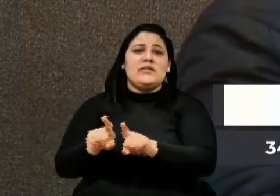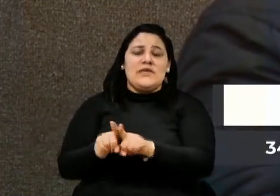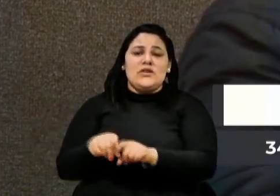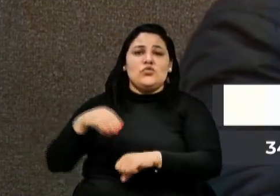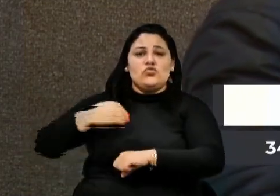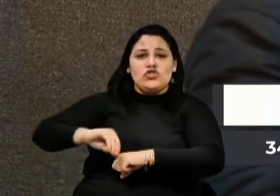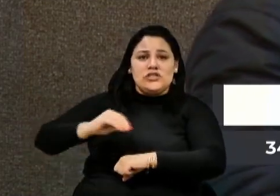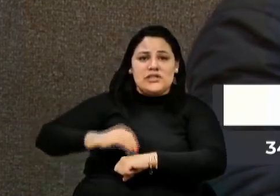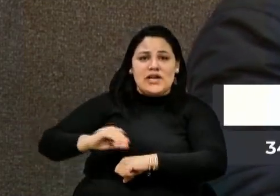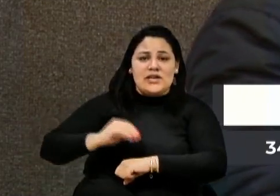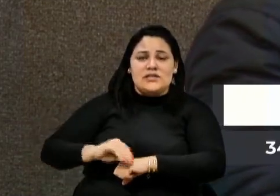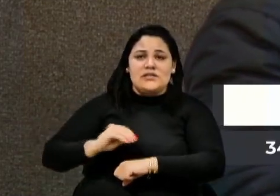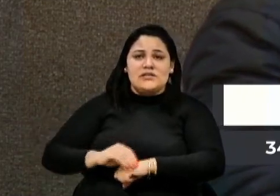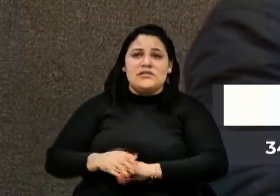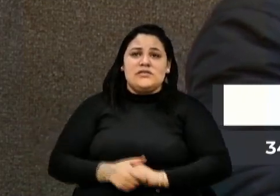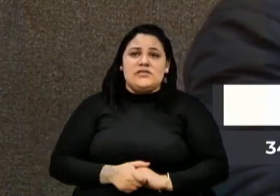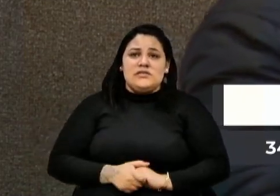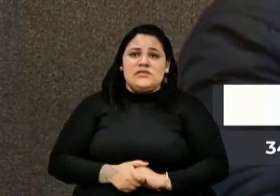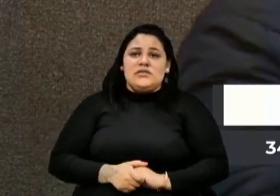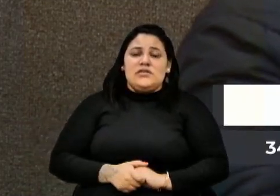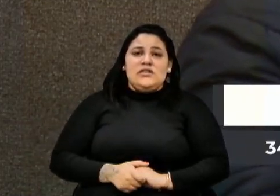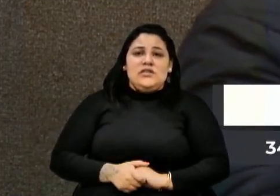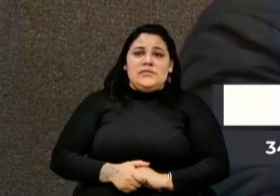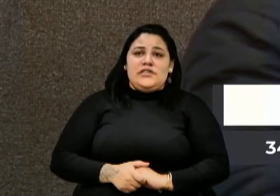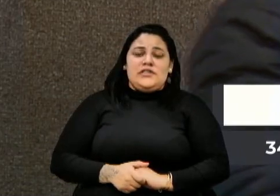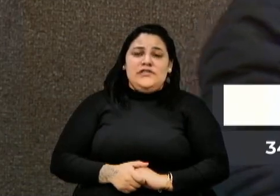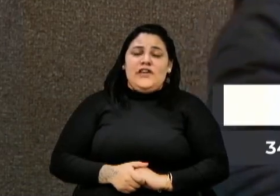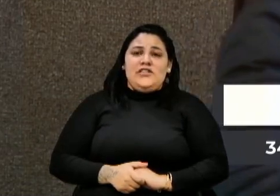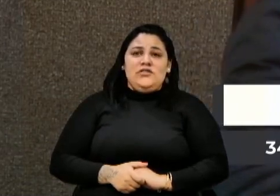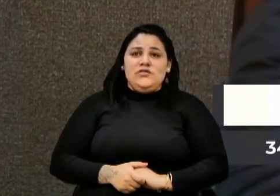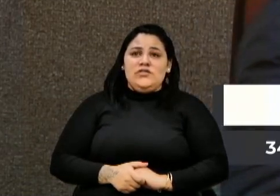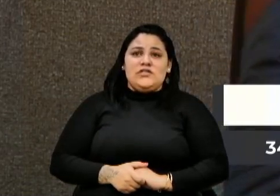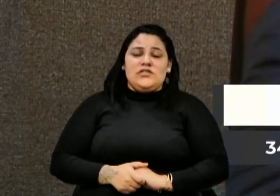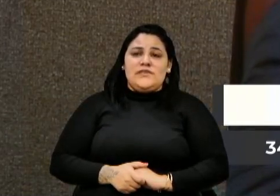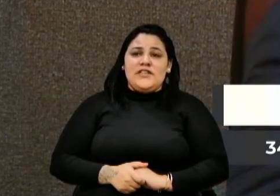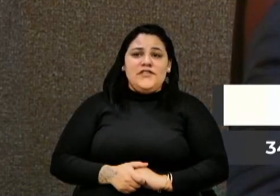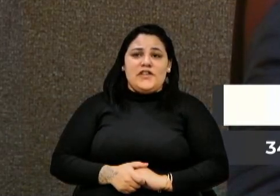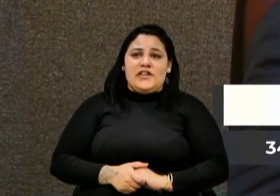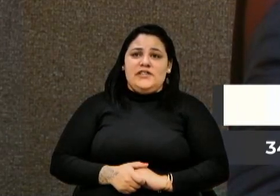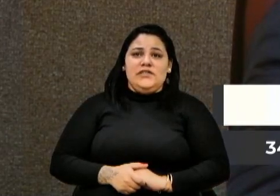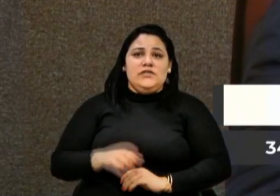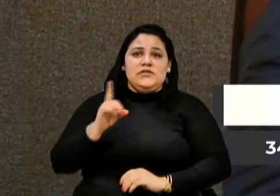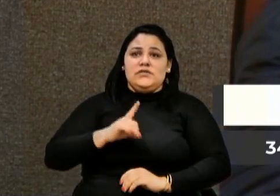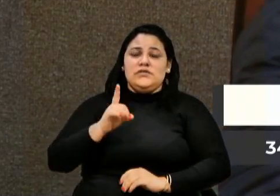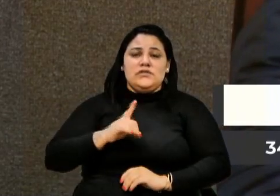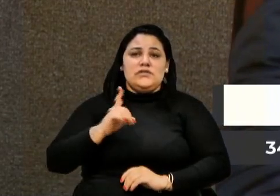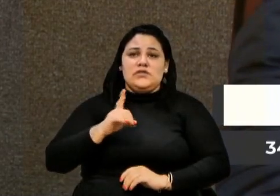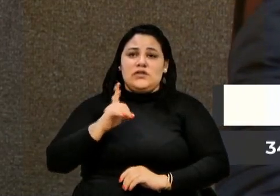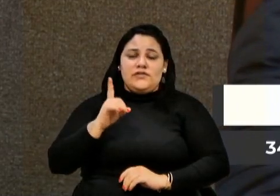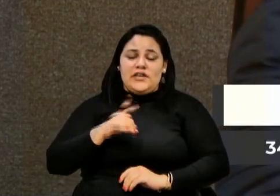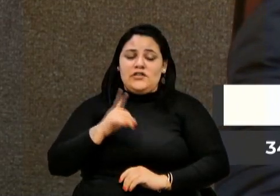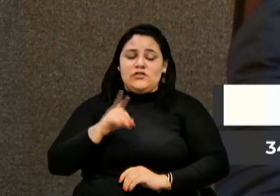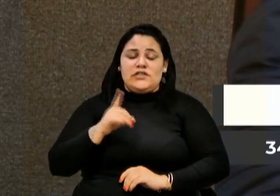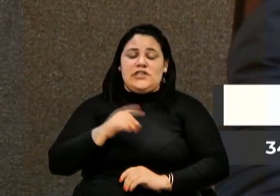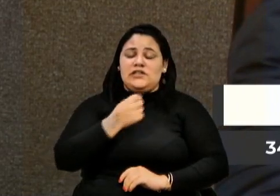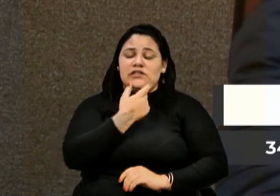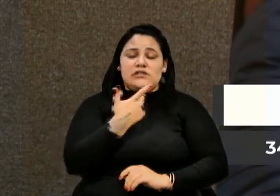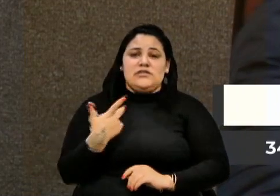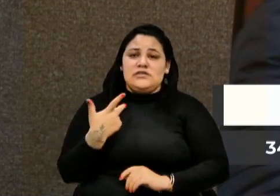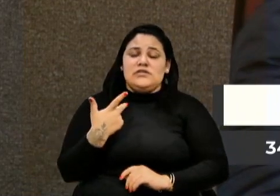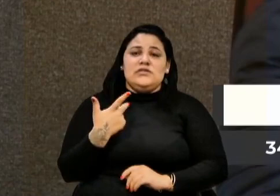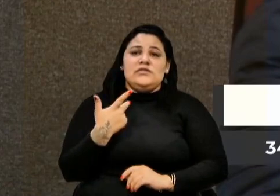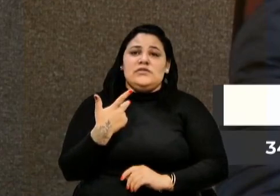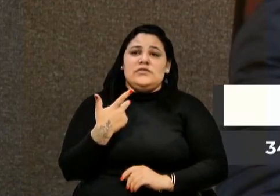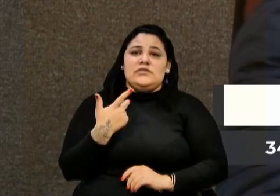com o pessoal de bicicleta, enfim, com uma série de situações. E também tem alguns